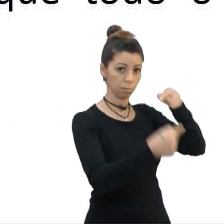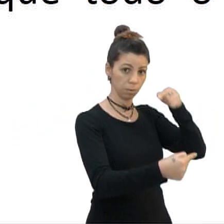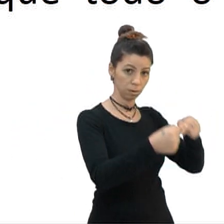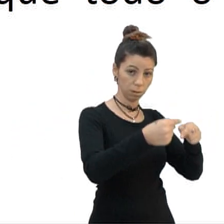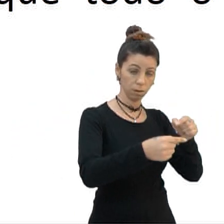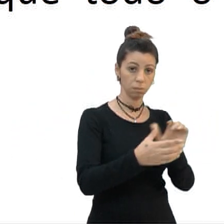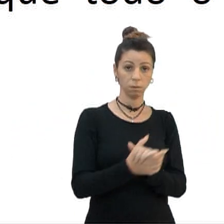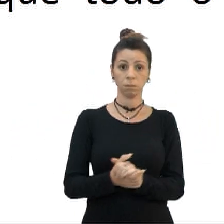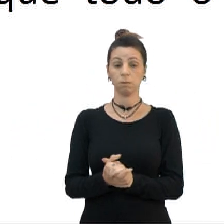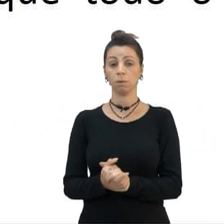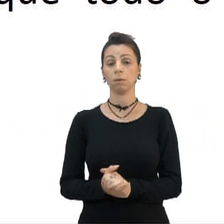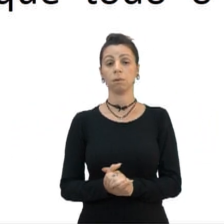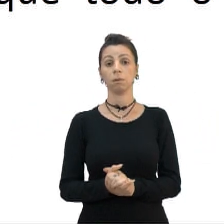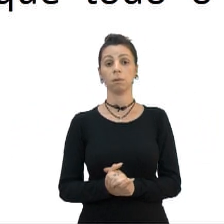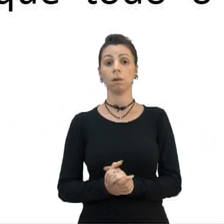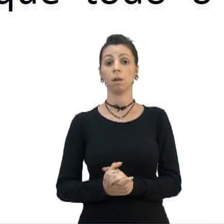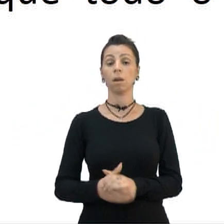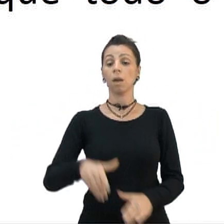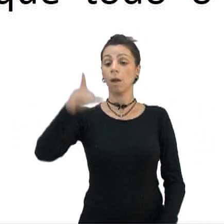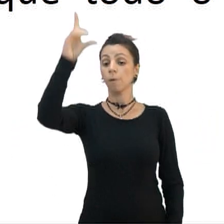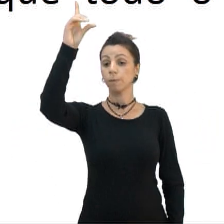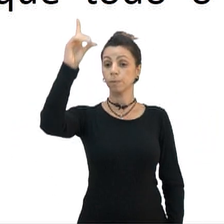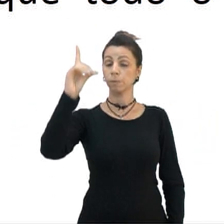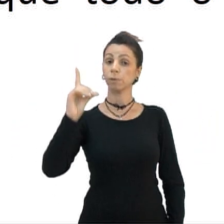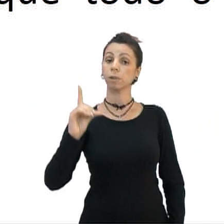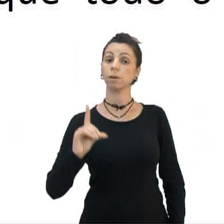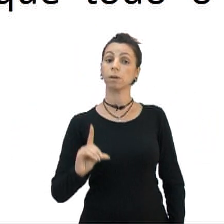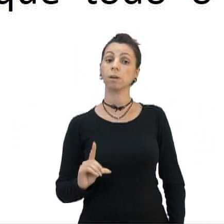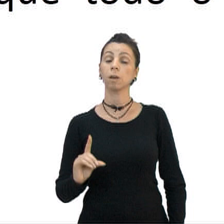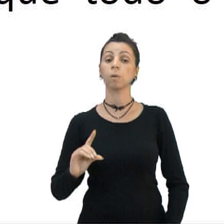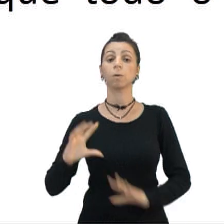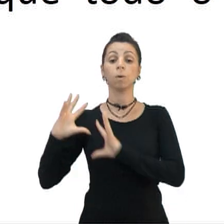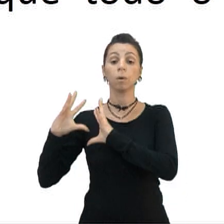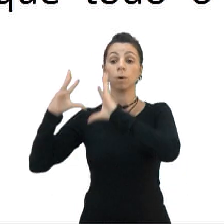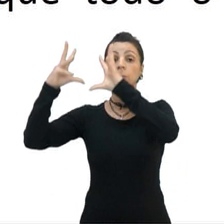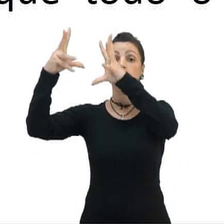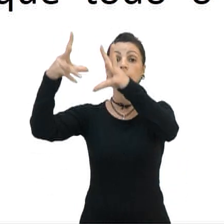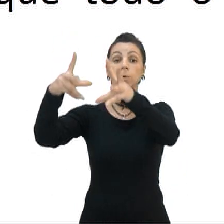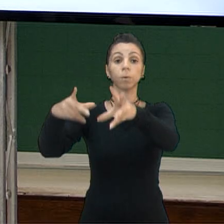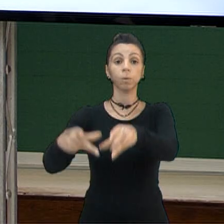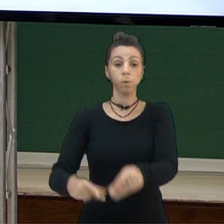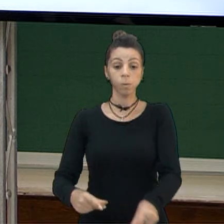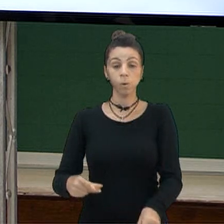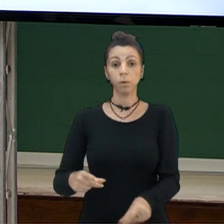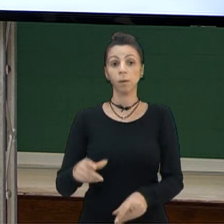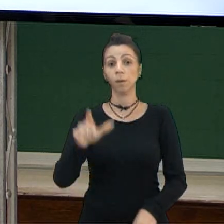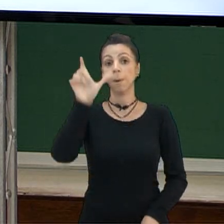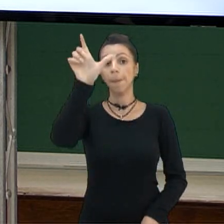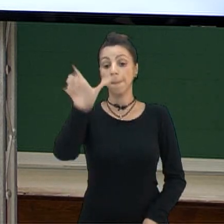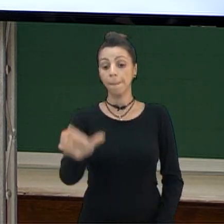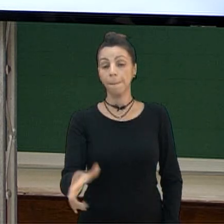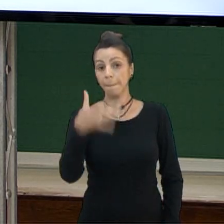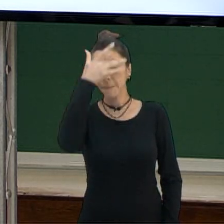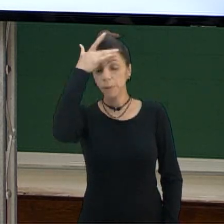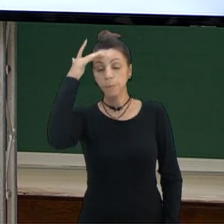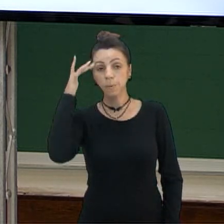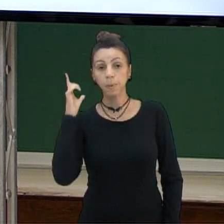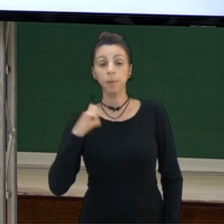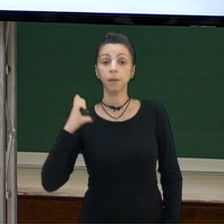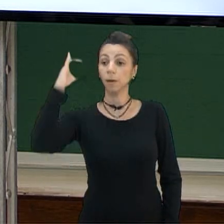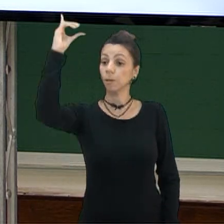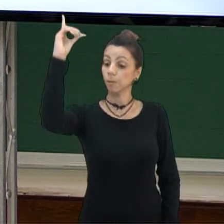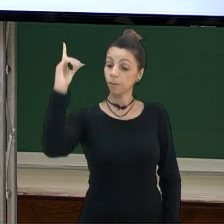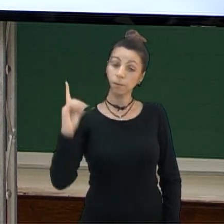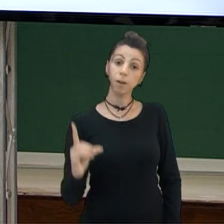um direito que todo cidadão brasileiro tem. Então, todo cidadão brasileiro tem o direito